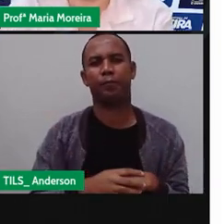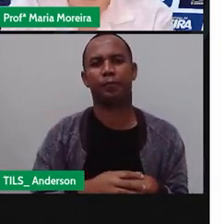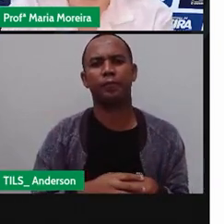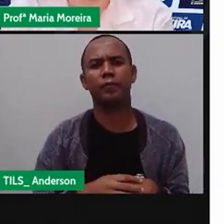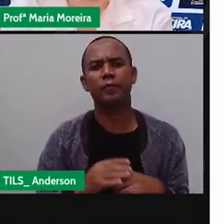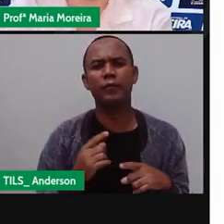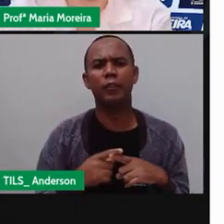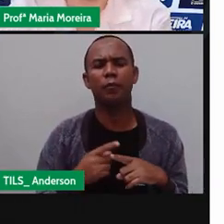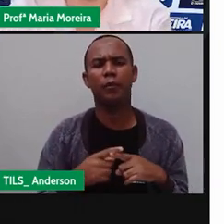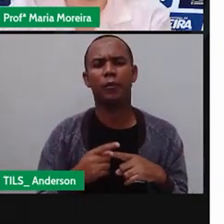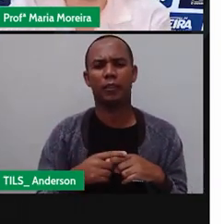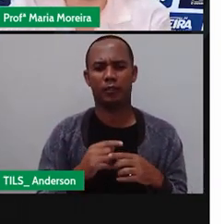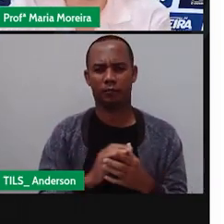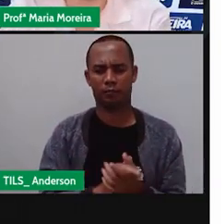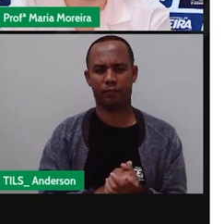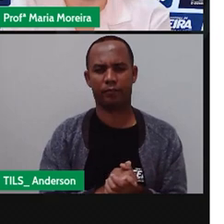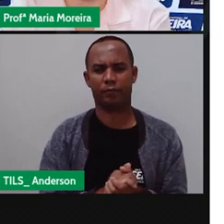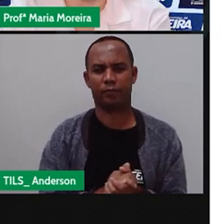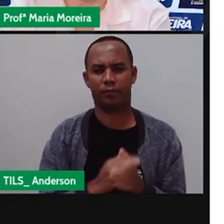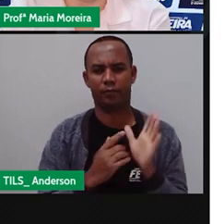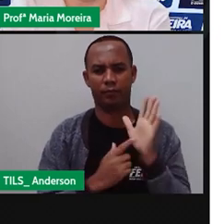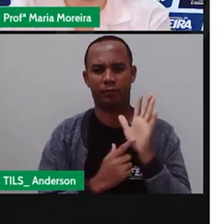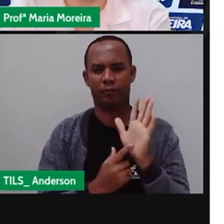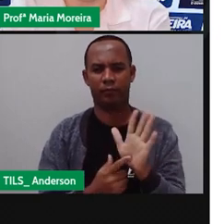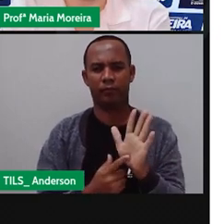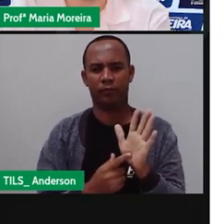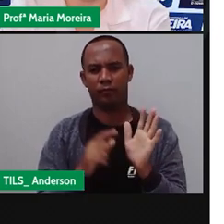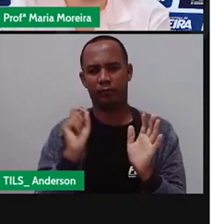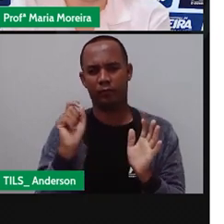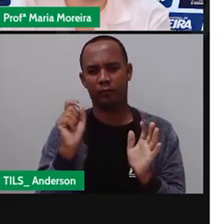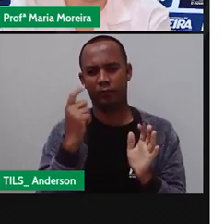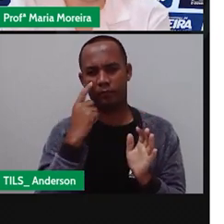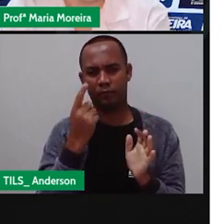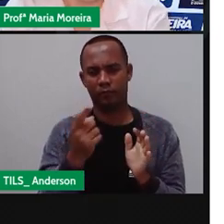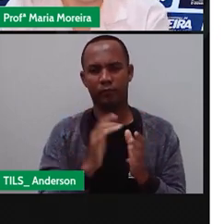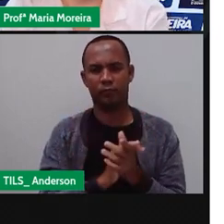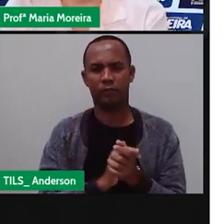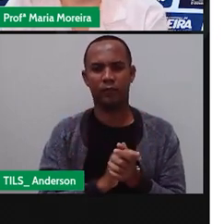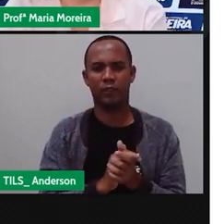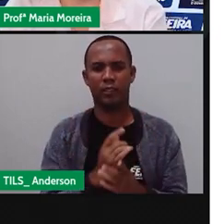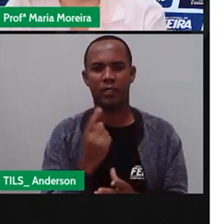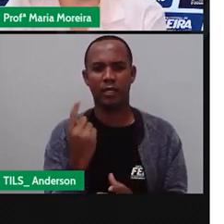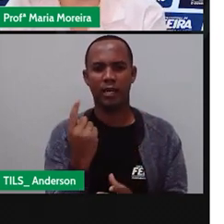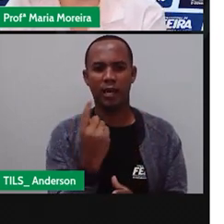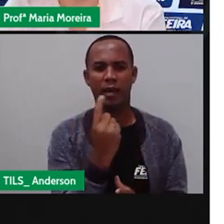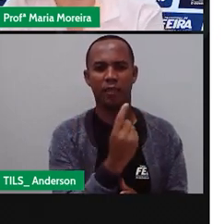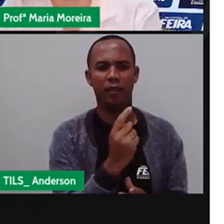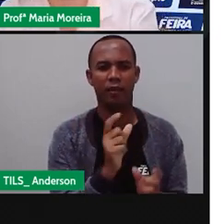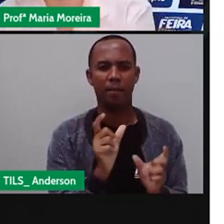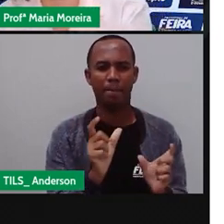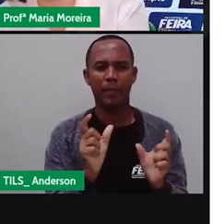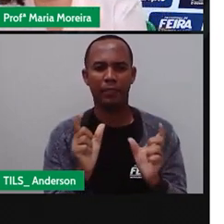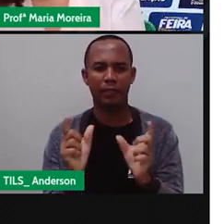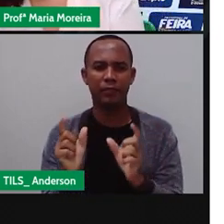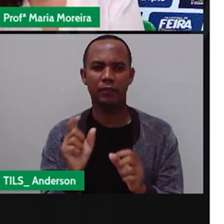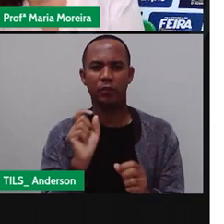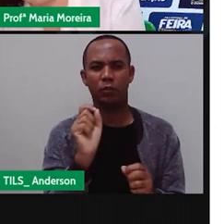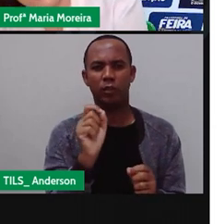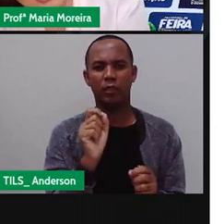Essa separação aqui, deixa eu mostrar para vocês, olha, essa, essa e essa. Cada pedacinho desse aqui é